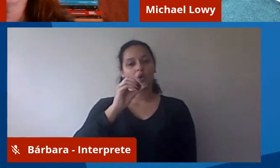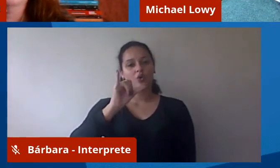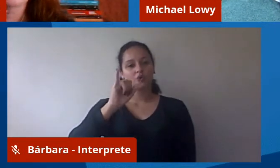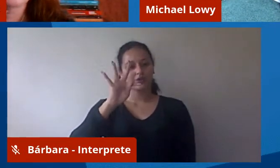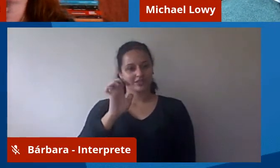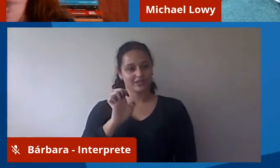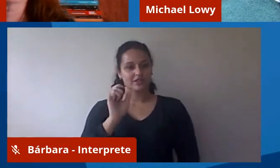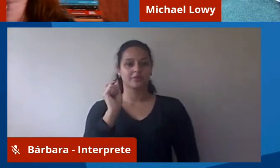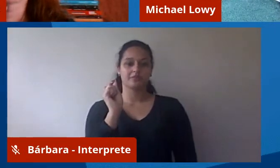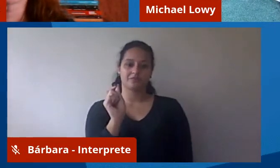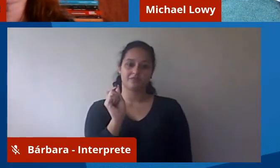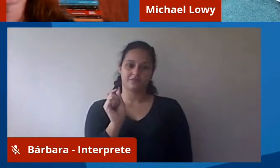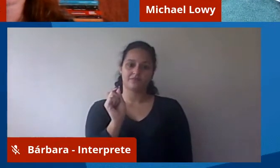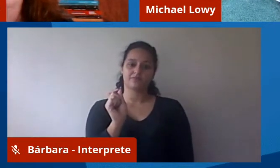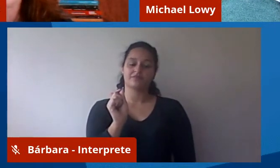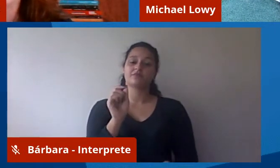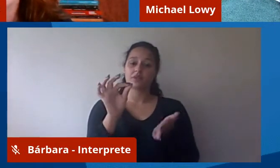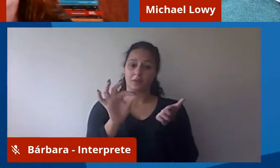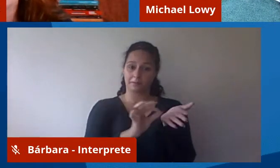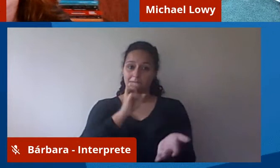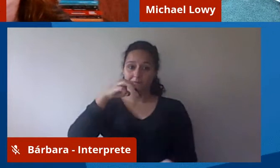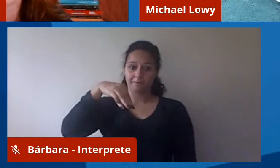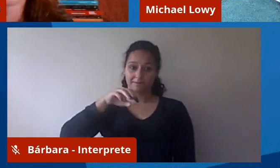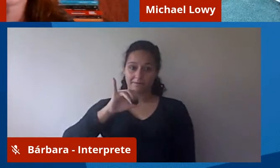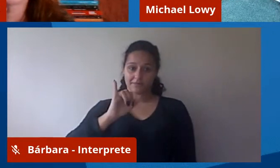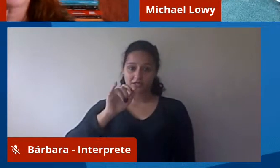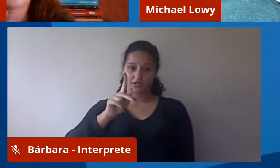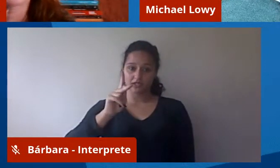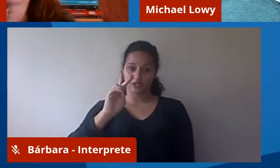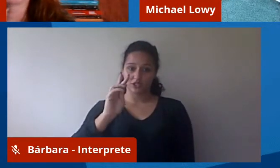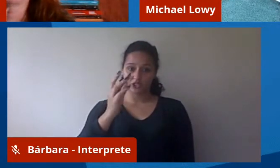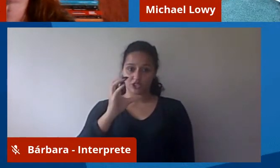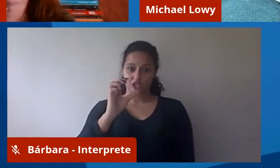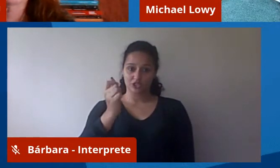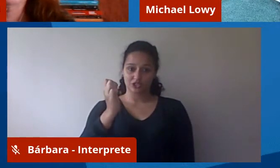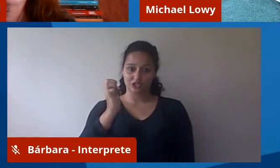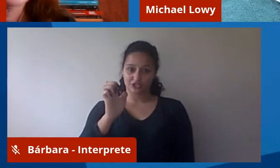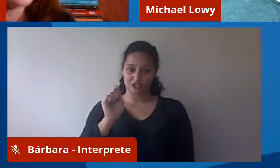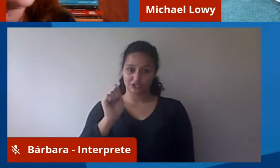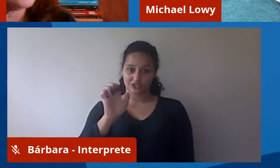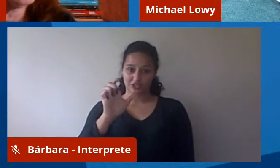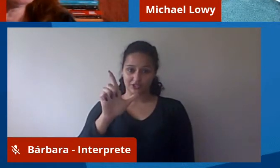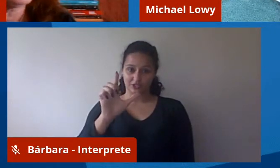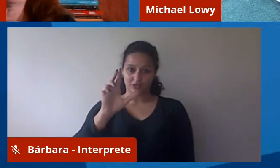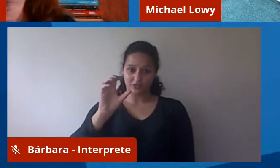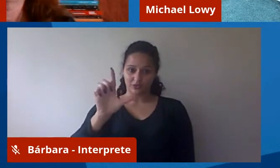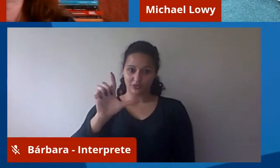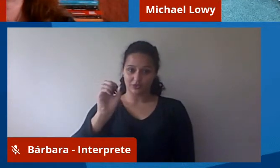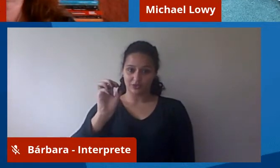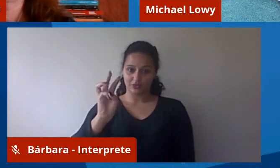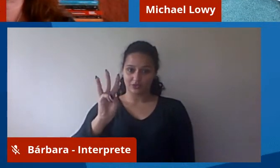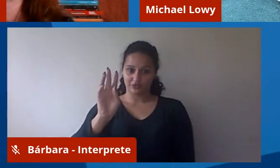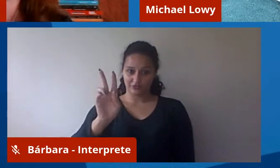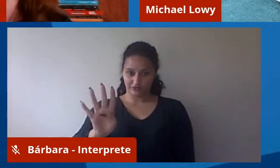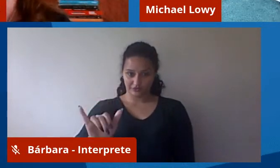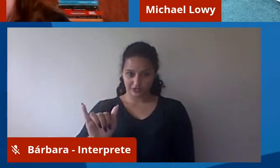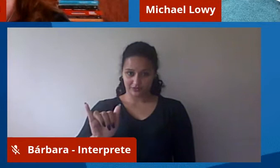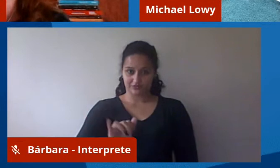Lovi, Reflexões sobre um Marxista Insubordinado. Então,